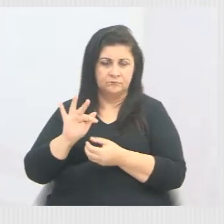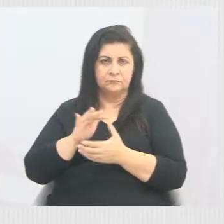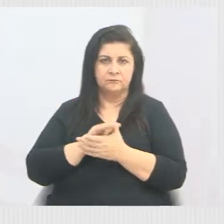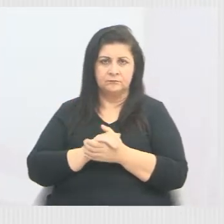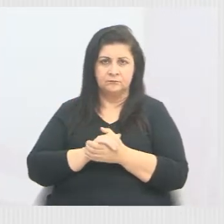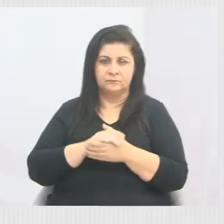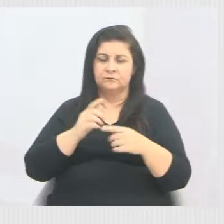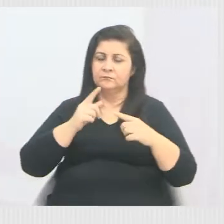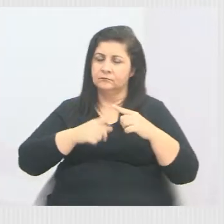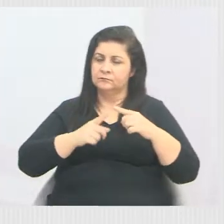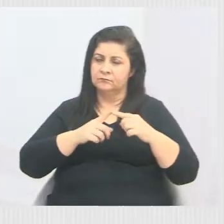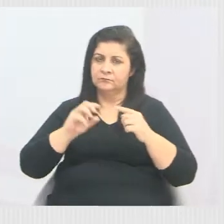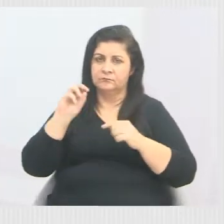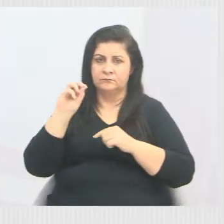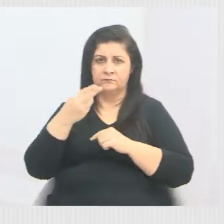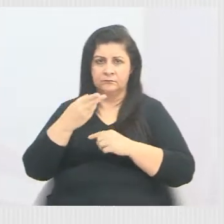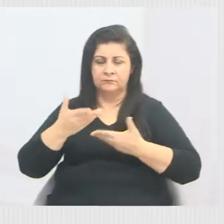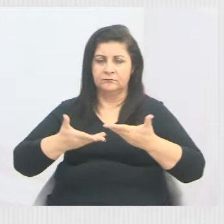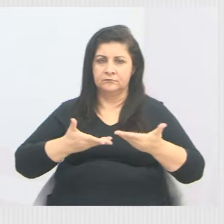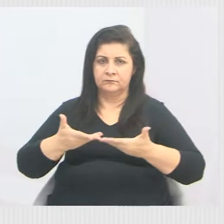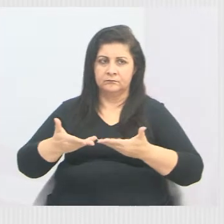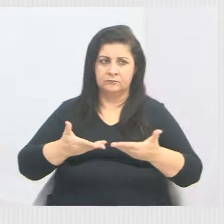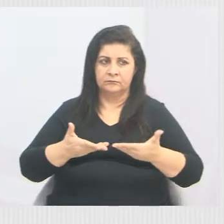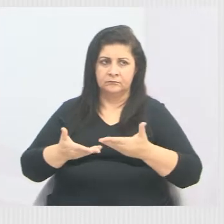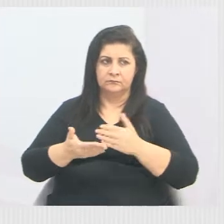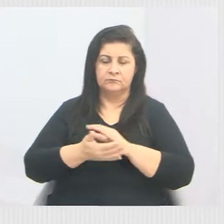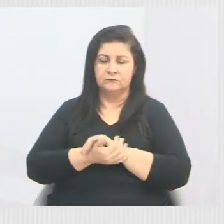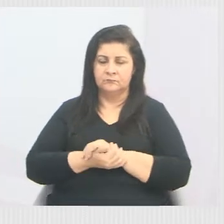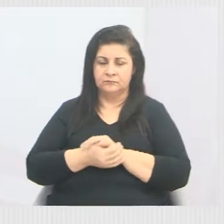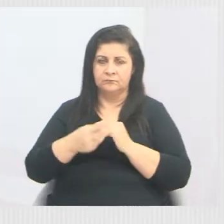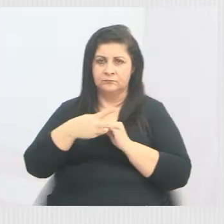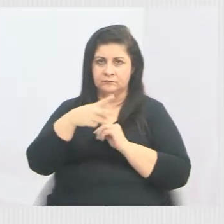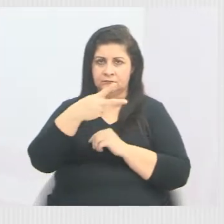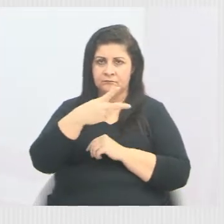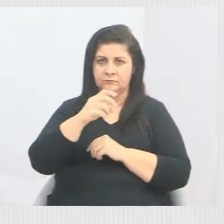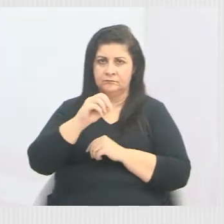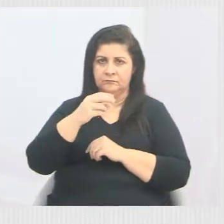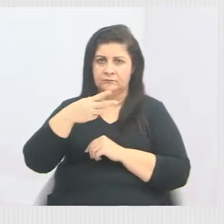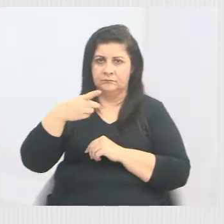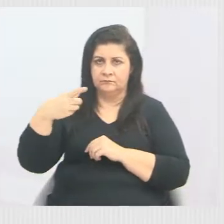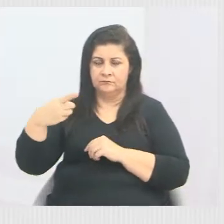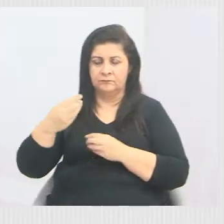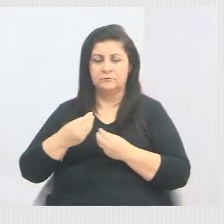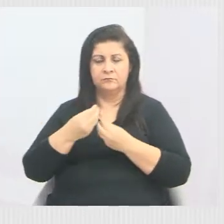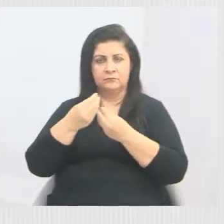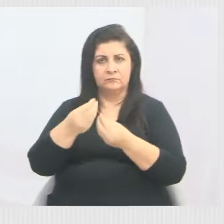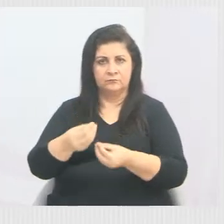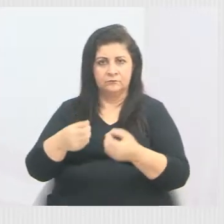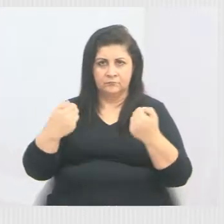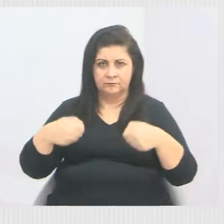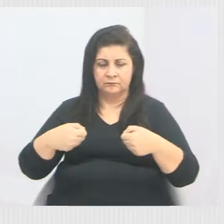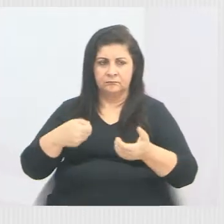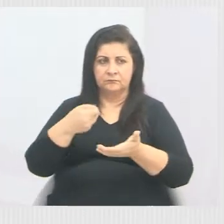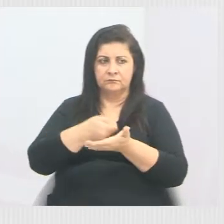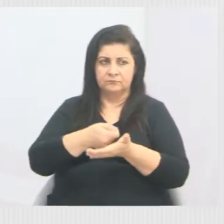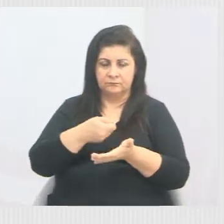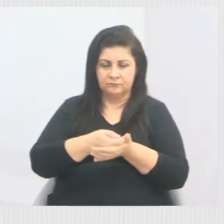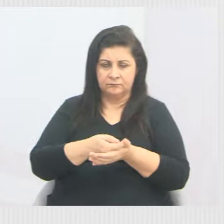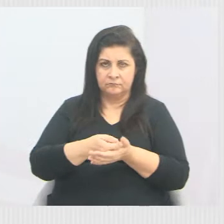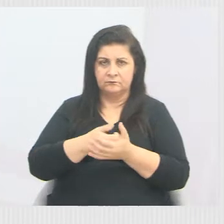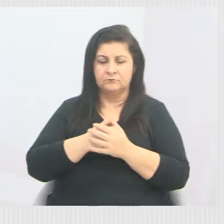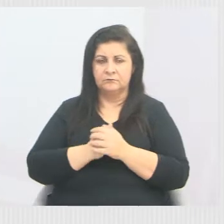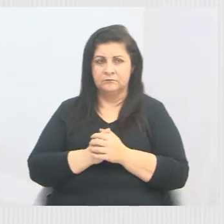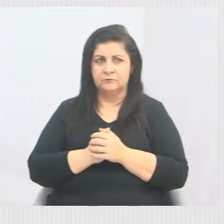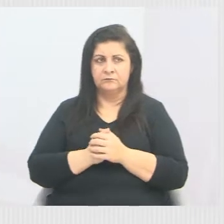à entrega do produto ou do serviço, em 2021, eles foram entregues para as suas secretarias gestoras.